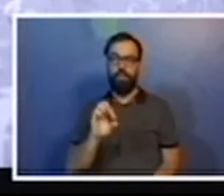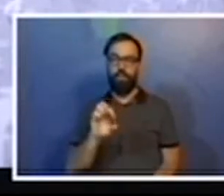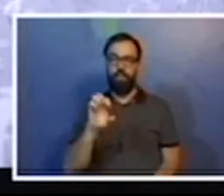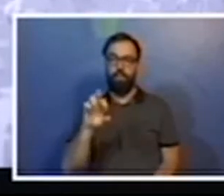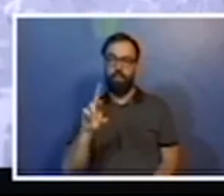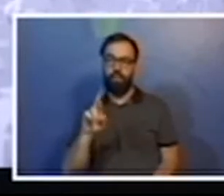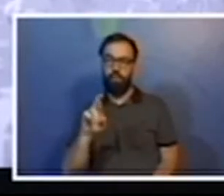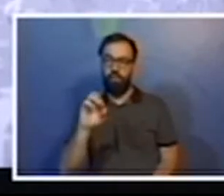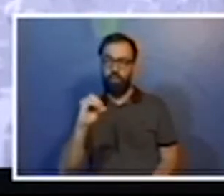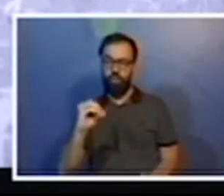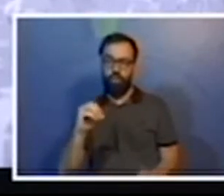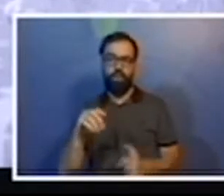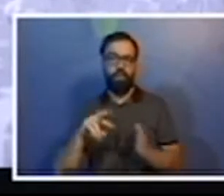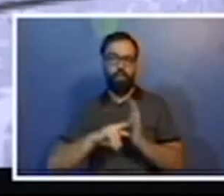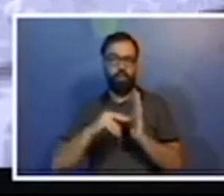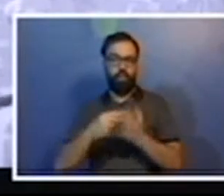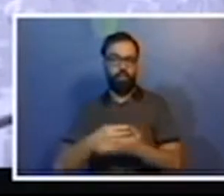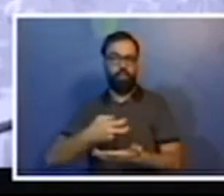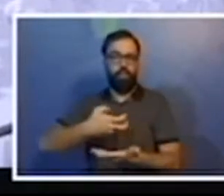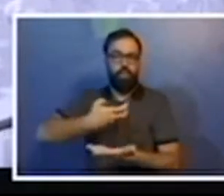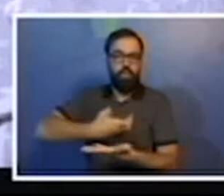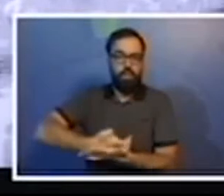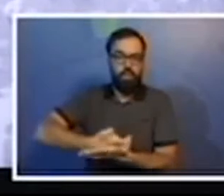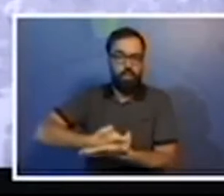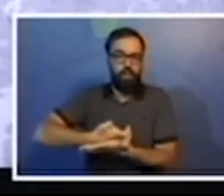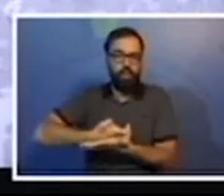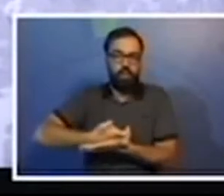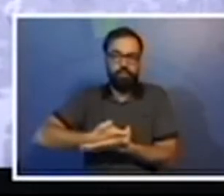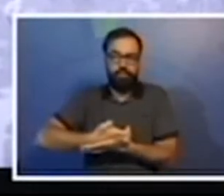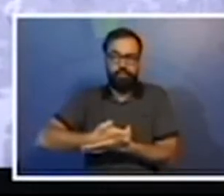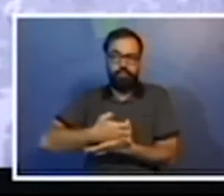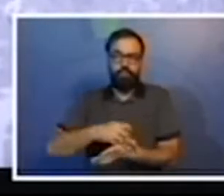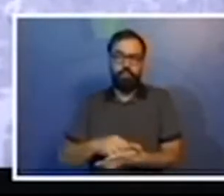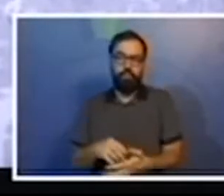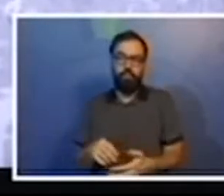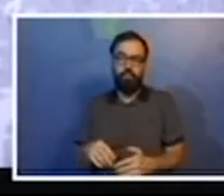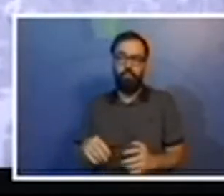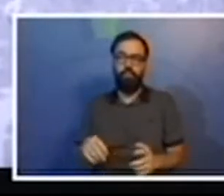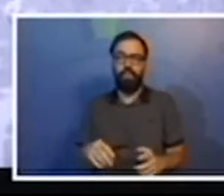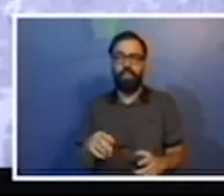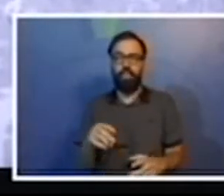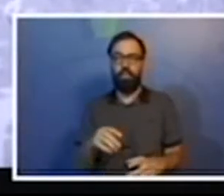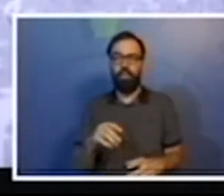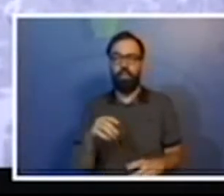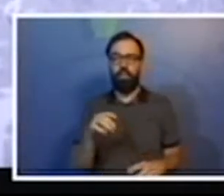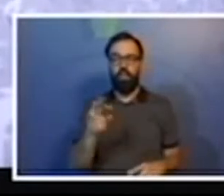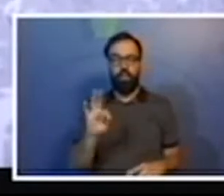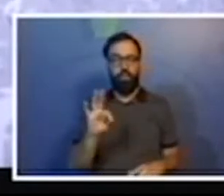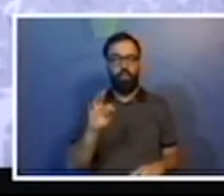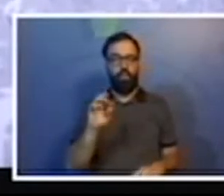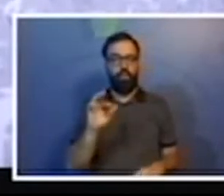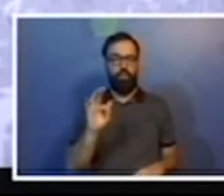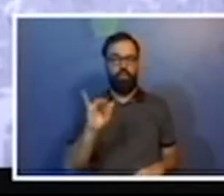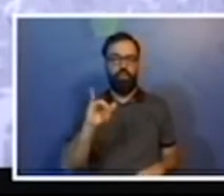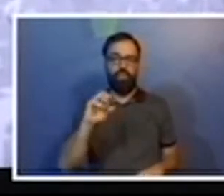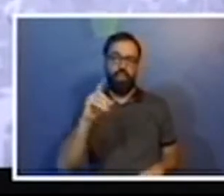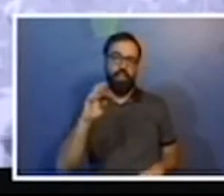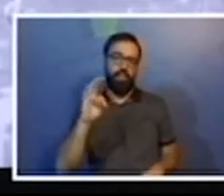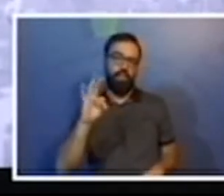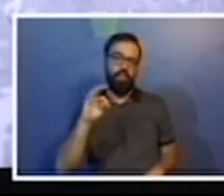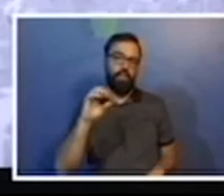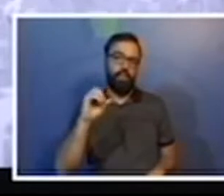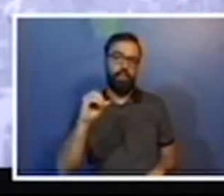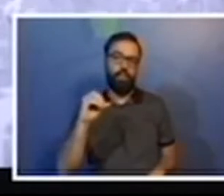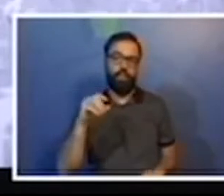planta porque a folha jovem desse grupo chamada de báculo tem esse formato que parece um